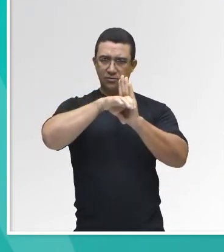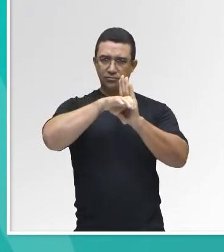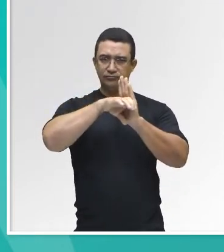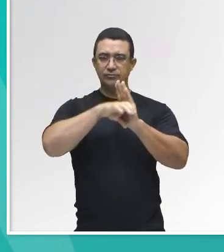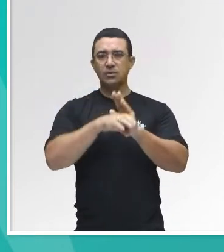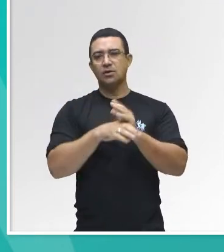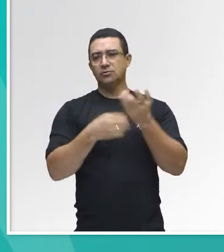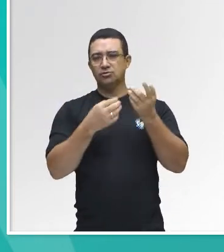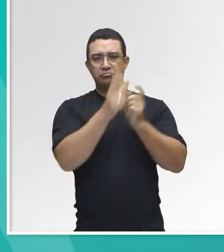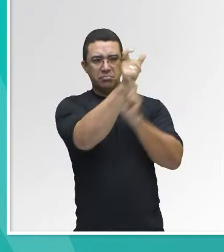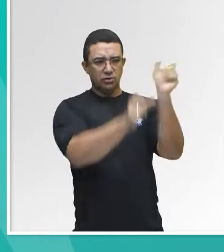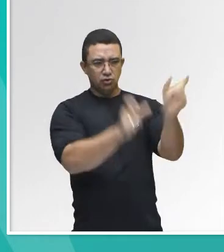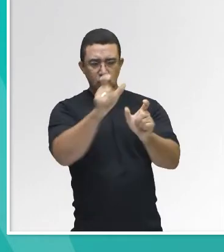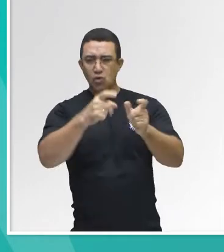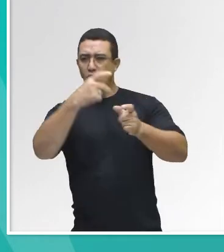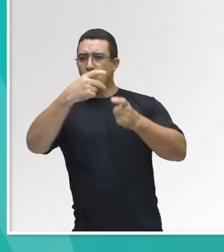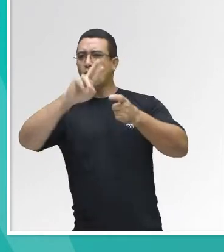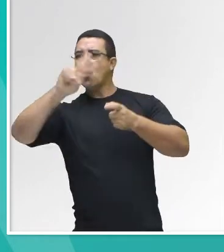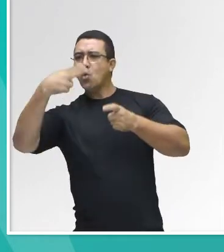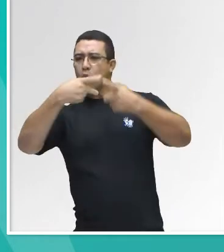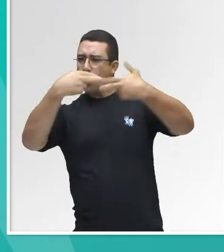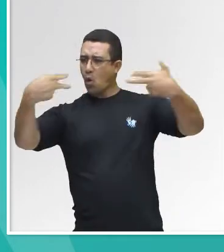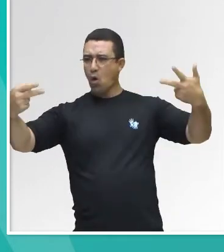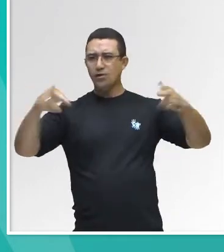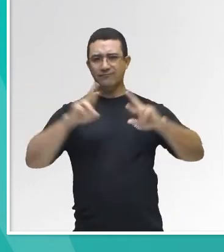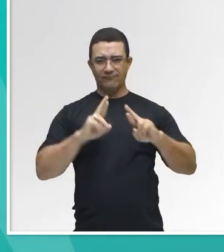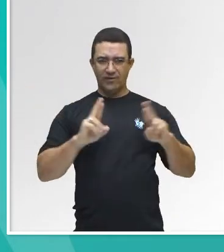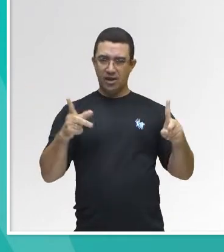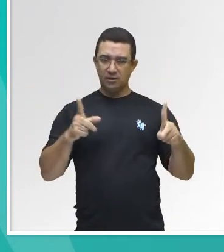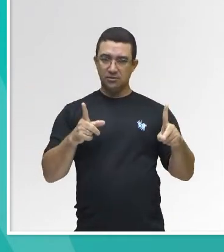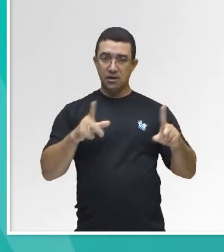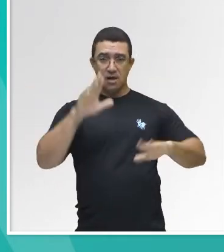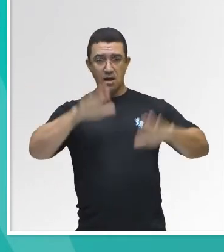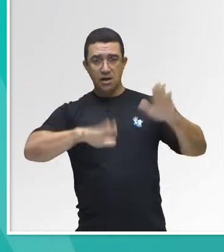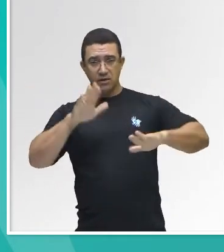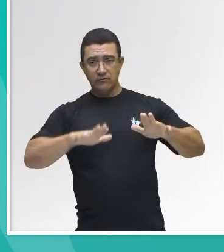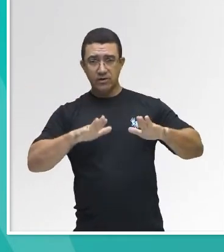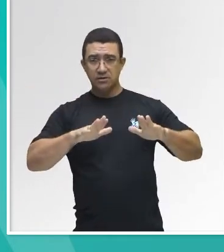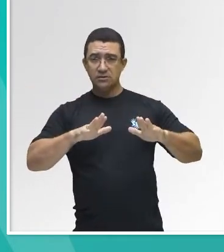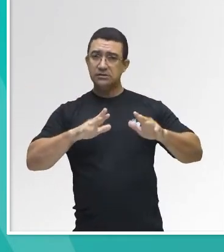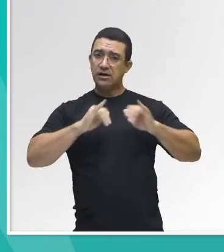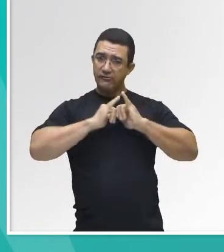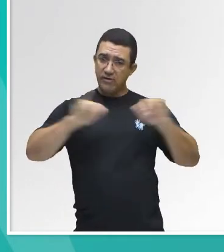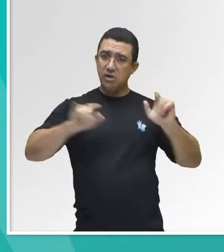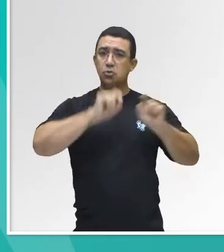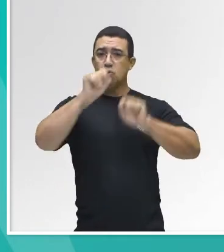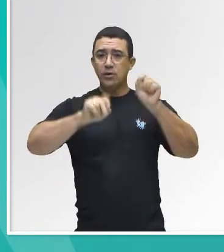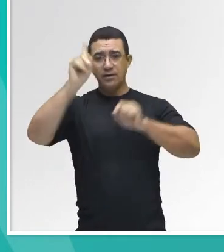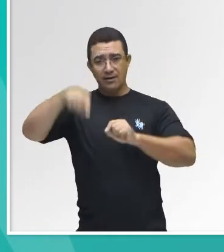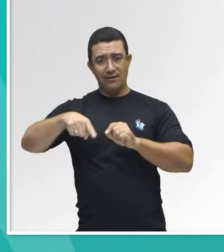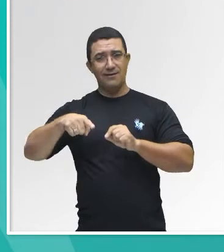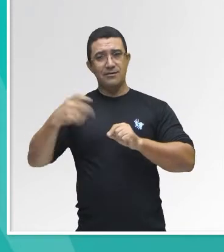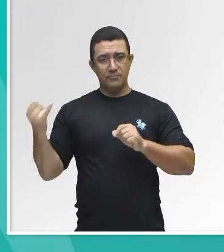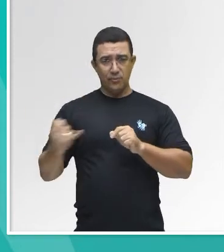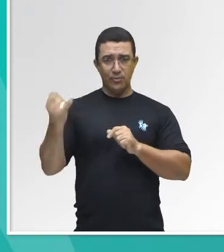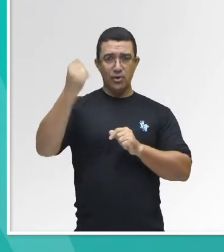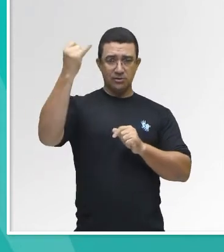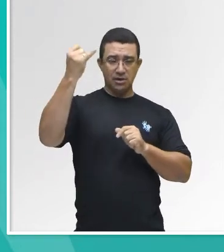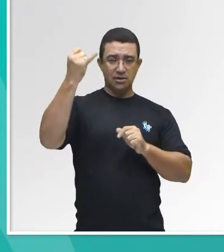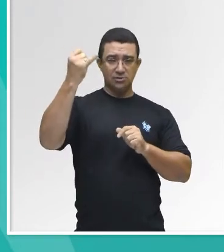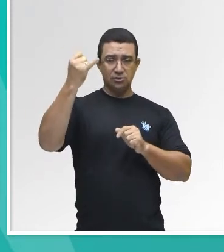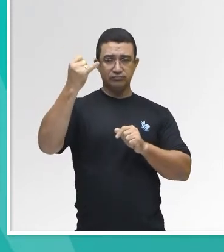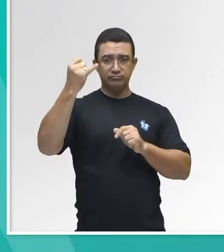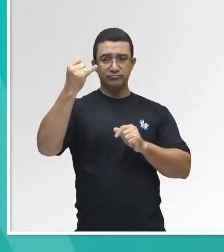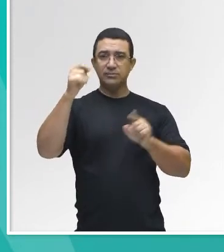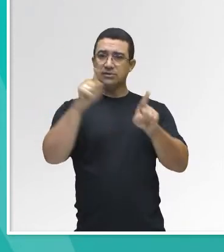ou coisas diferentes, e se deduz que o que é válido para uno é válido